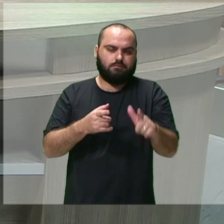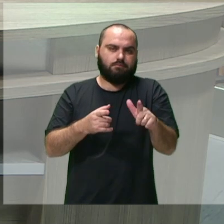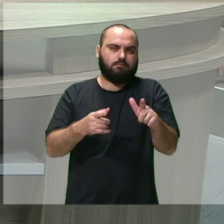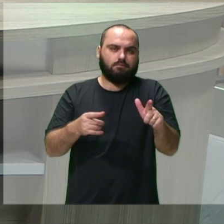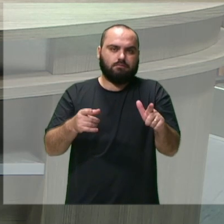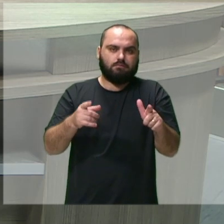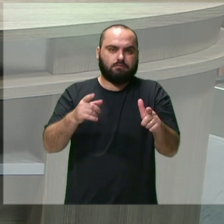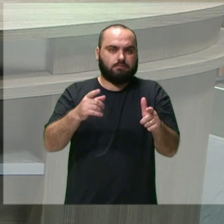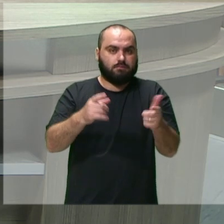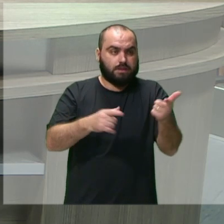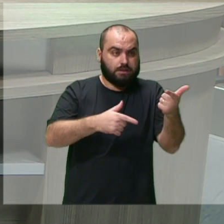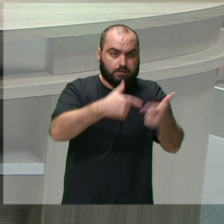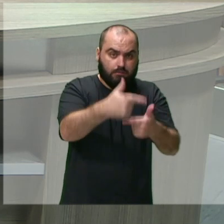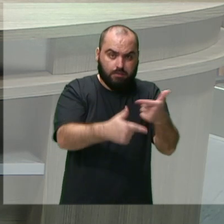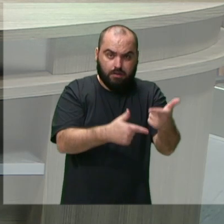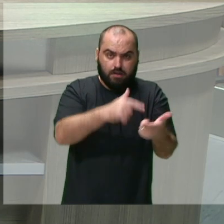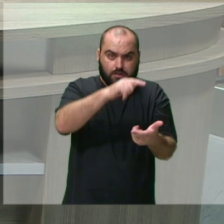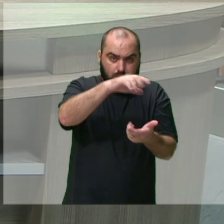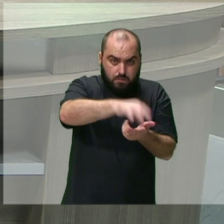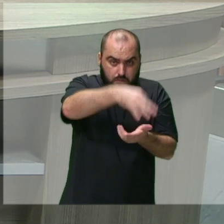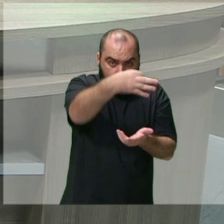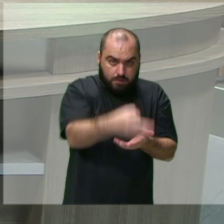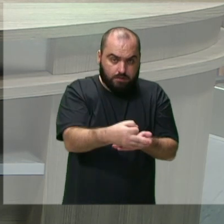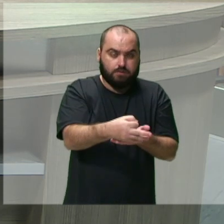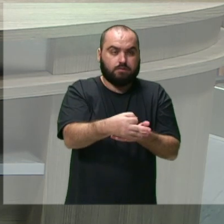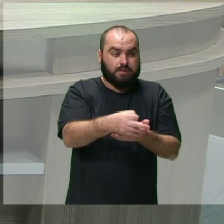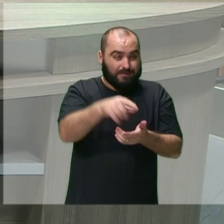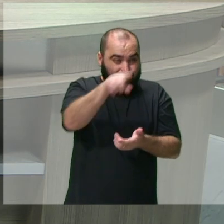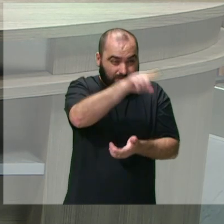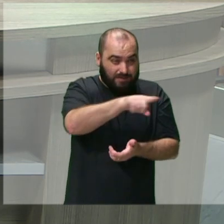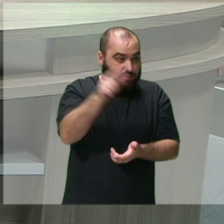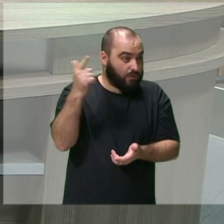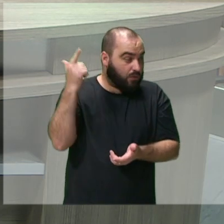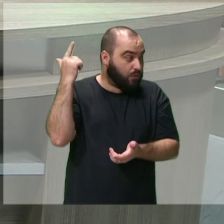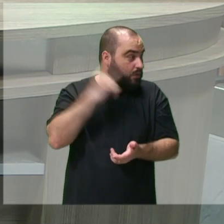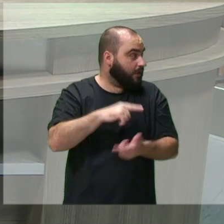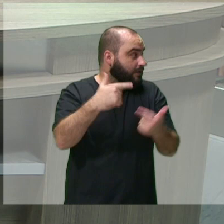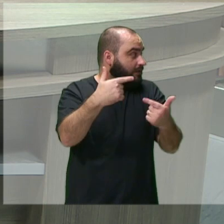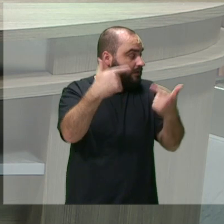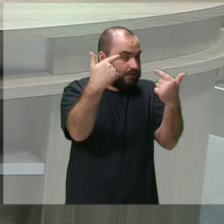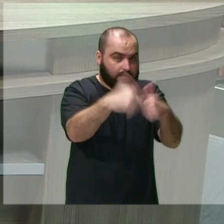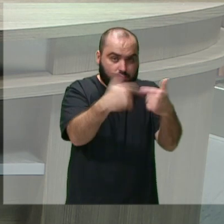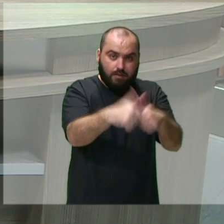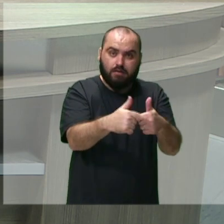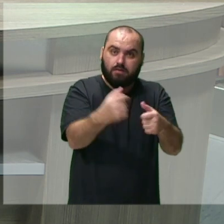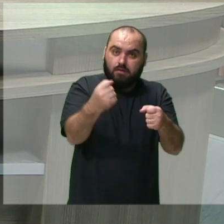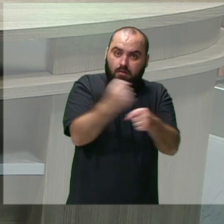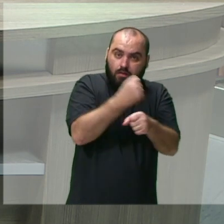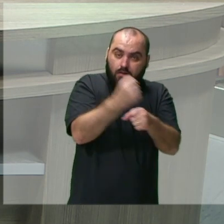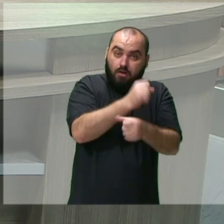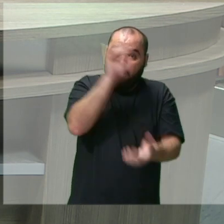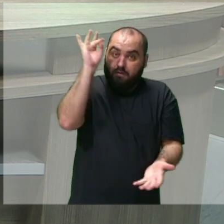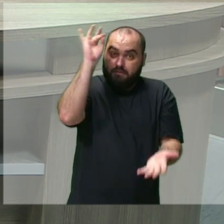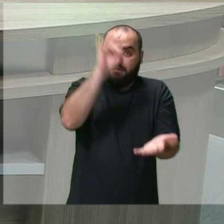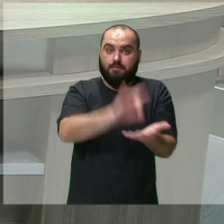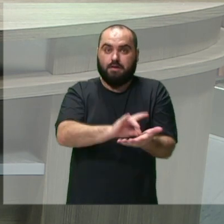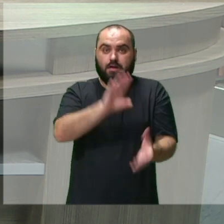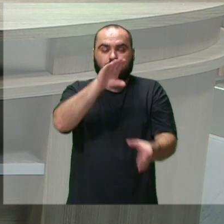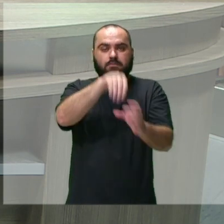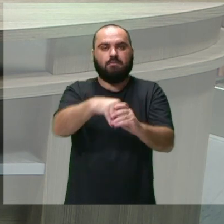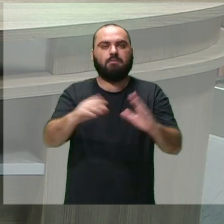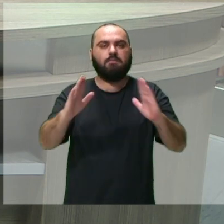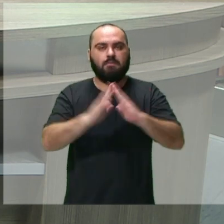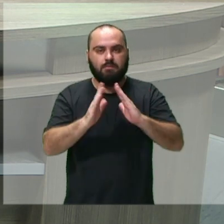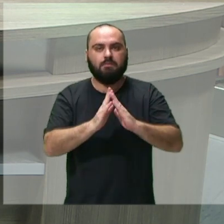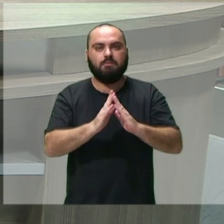obra de arte em si, né, de você poder ter um trabalho que seja uma obra autêntica dentro de casa, mesmo que